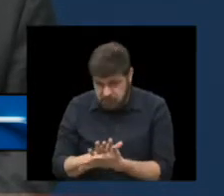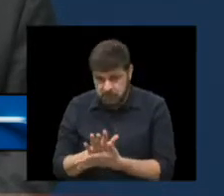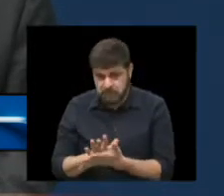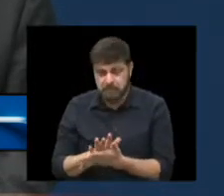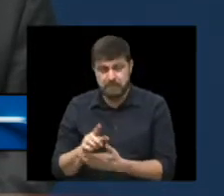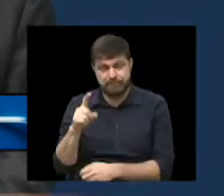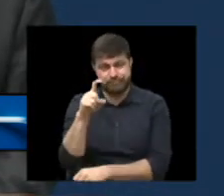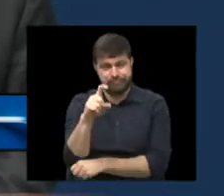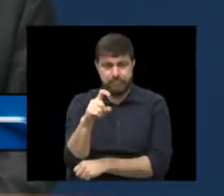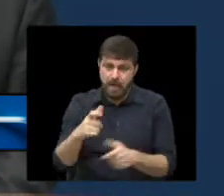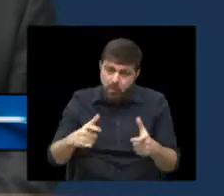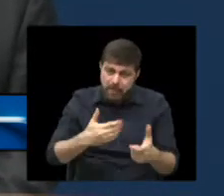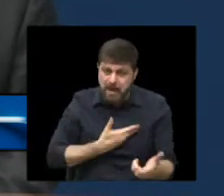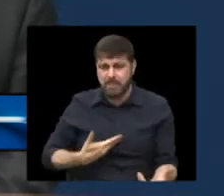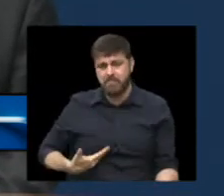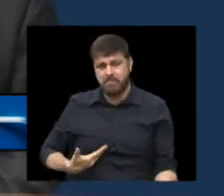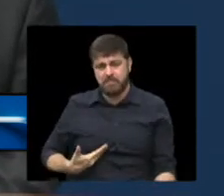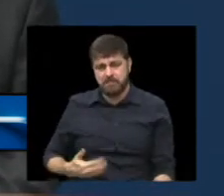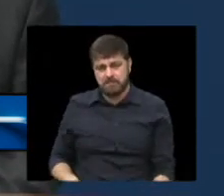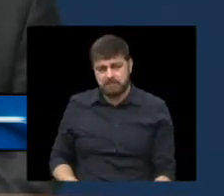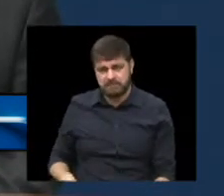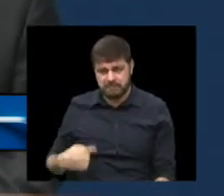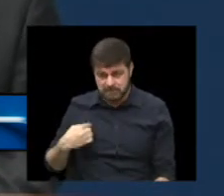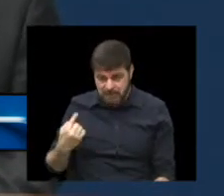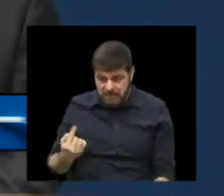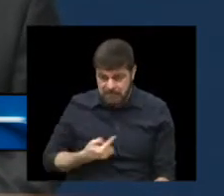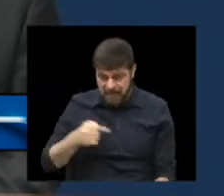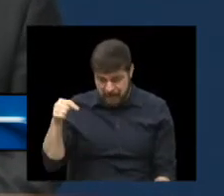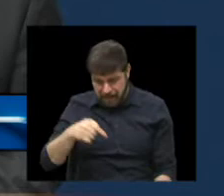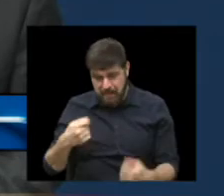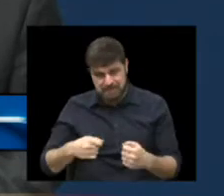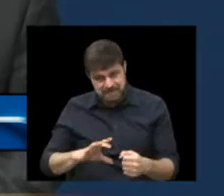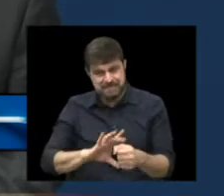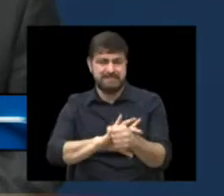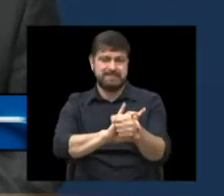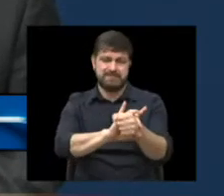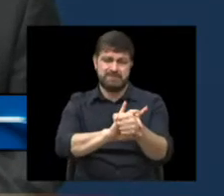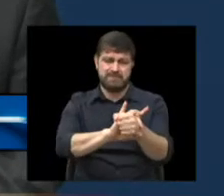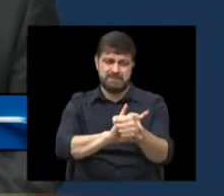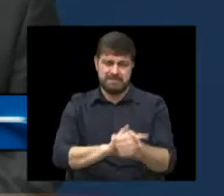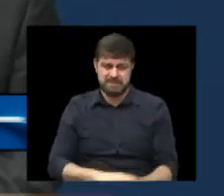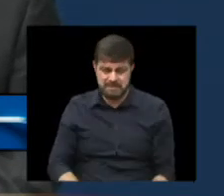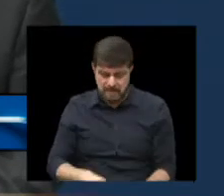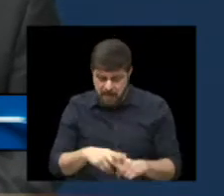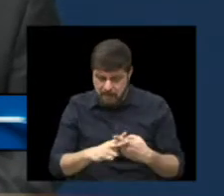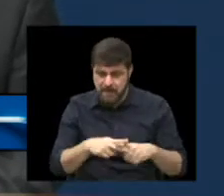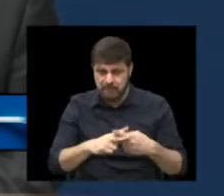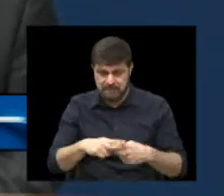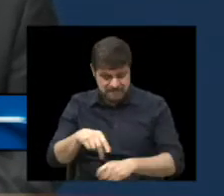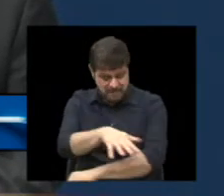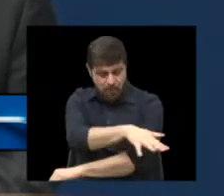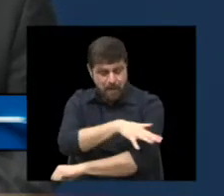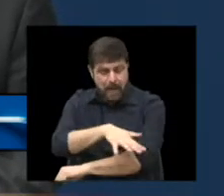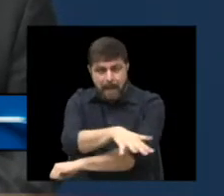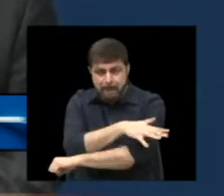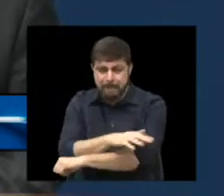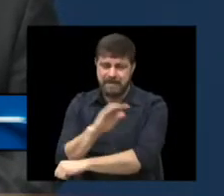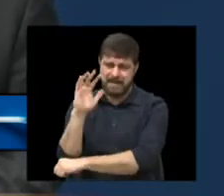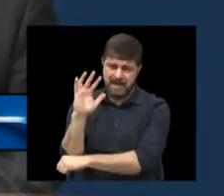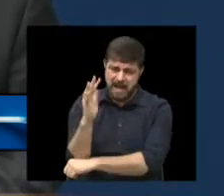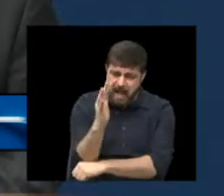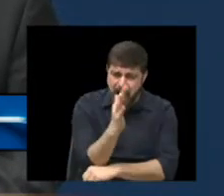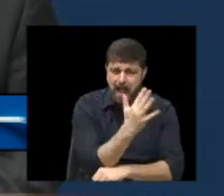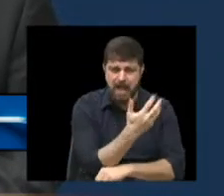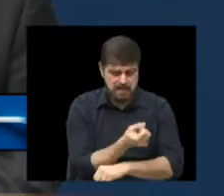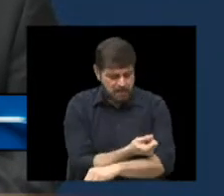convívio, que ao menos o dotemos com segurança, com manutenção das áreas verdes, com a presença do poder